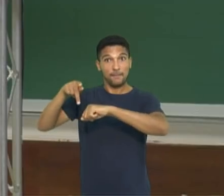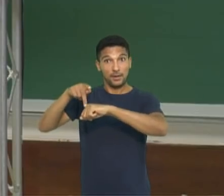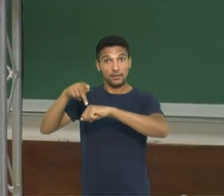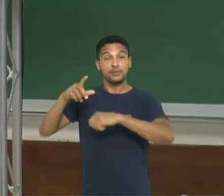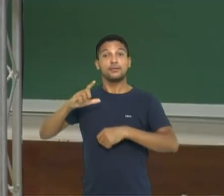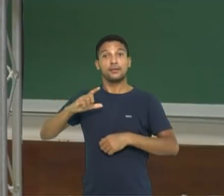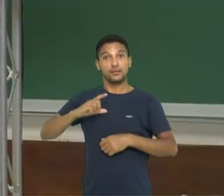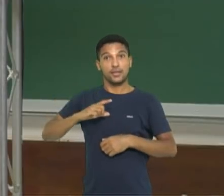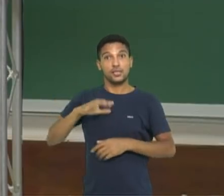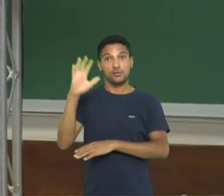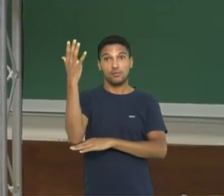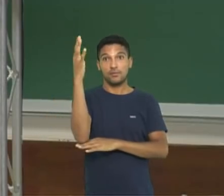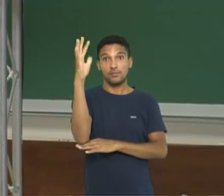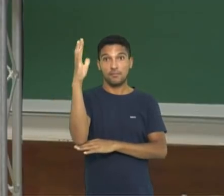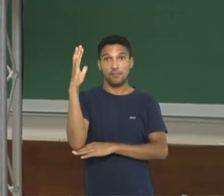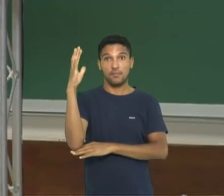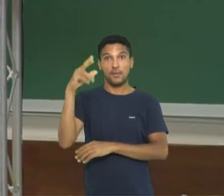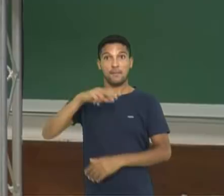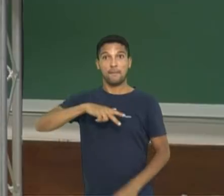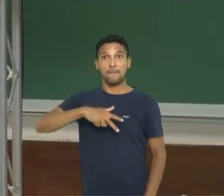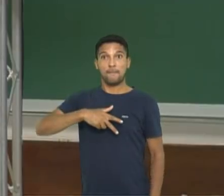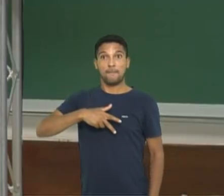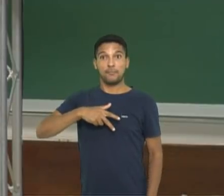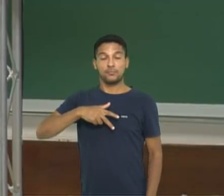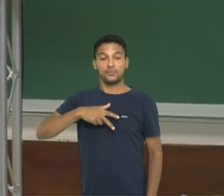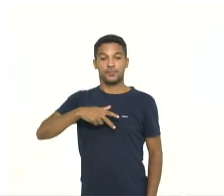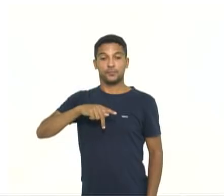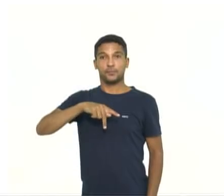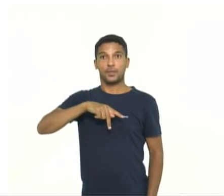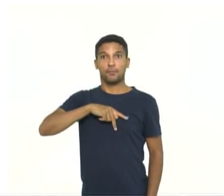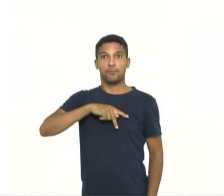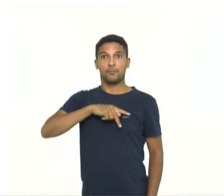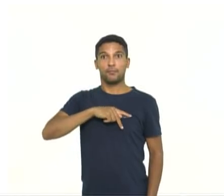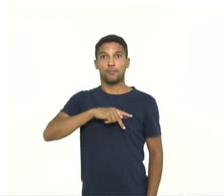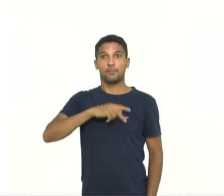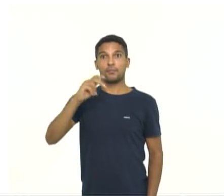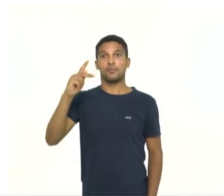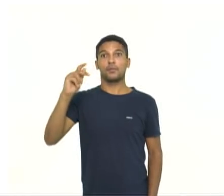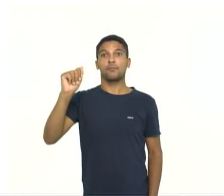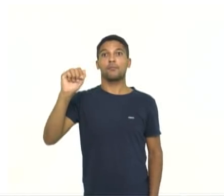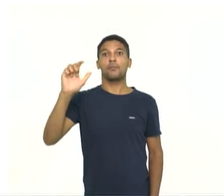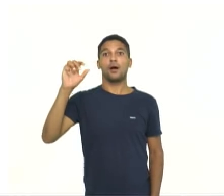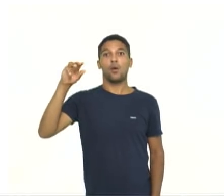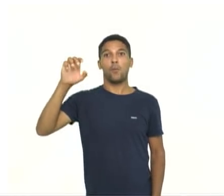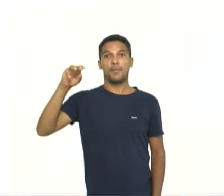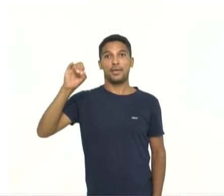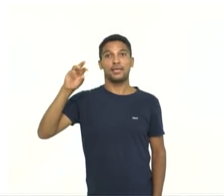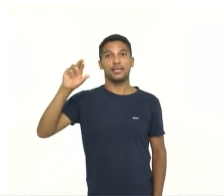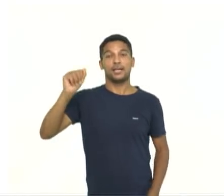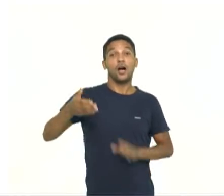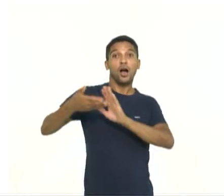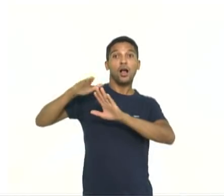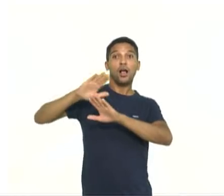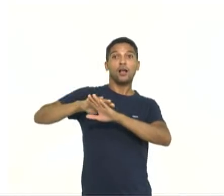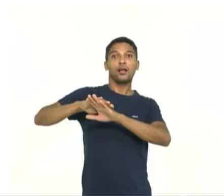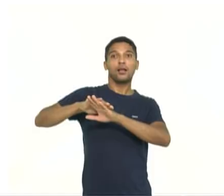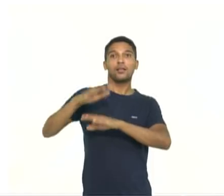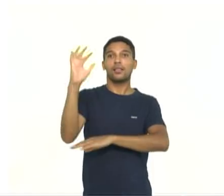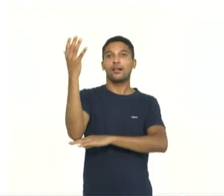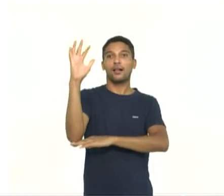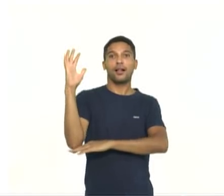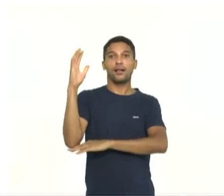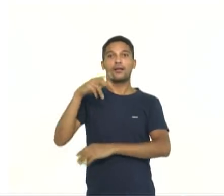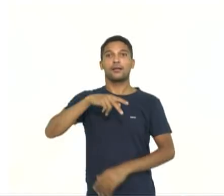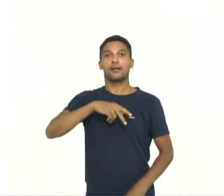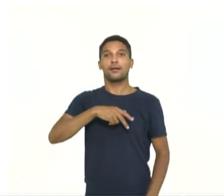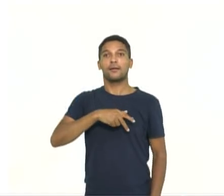que é um poema bem famoso do Gonçalves Dias, né? Onde ele diz, minha terra tem palmeiras, onde canta o sabiá. As aves que aqui gorjeiam, não